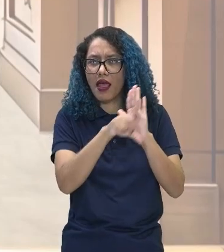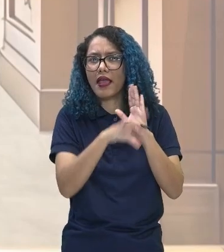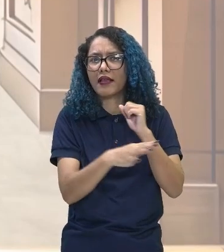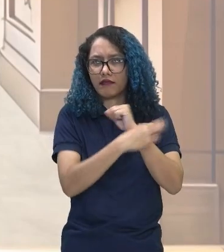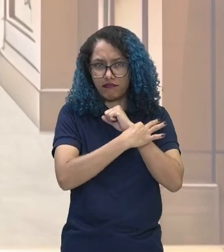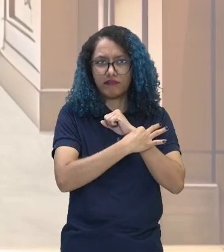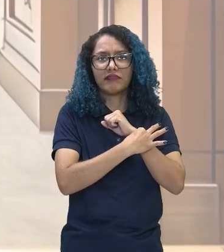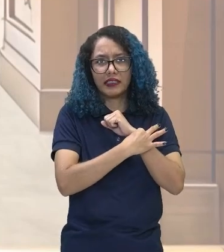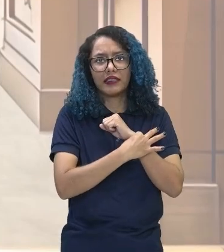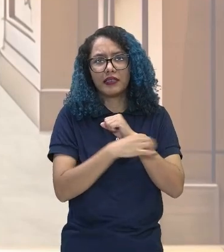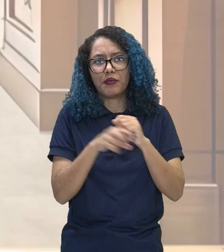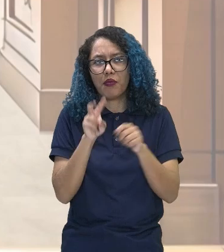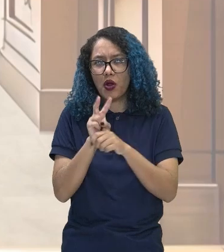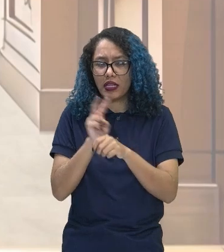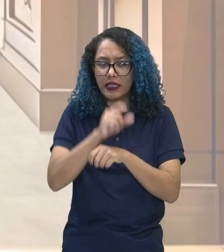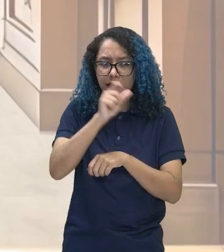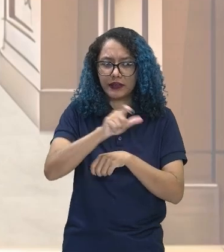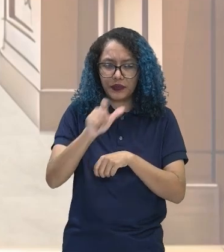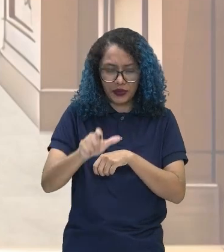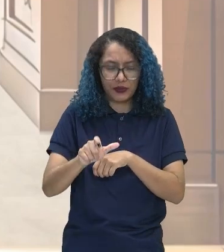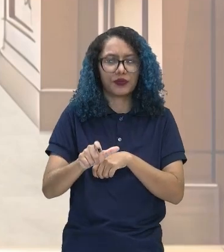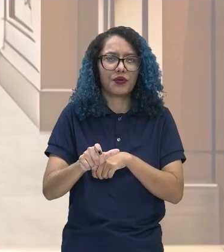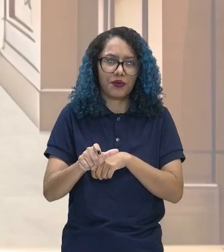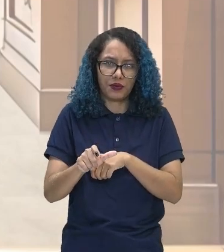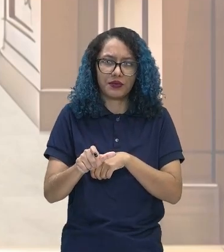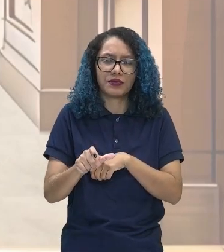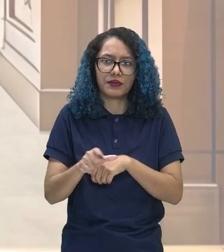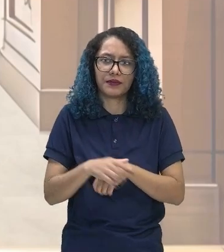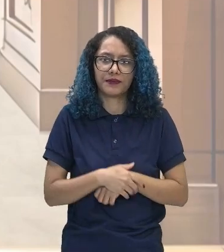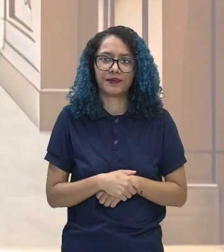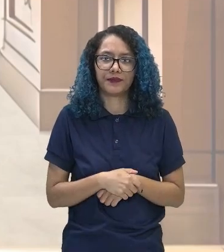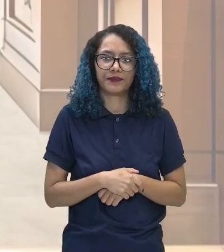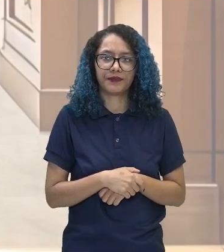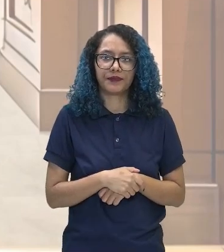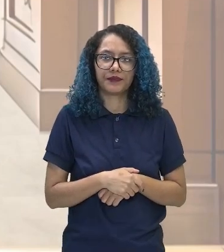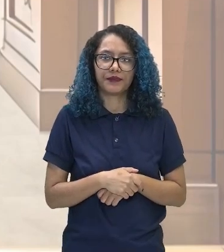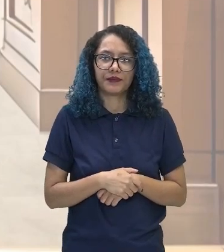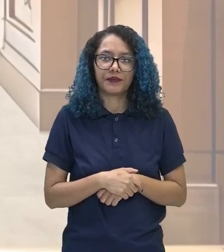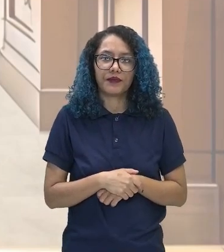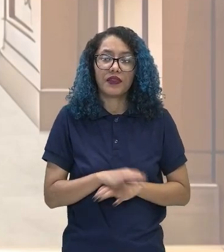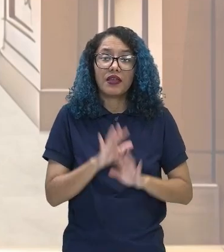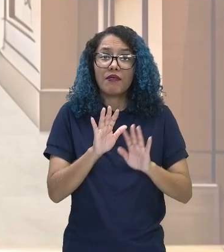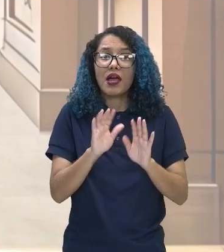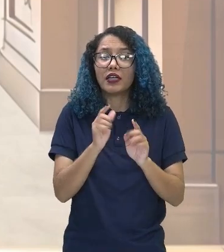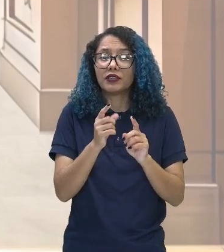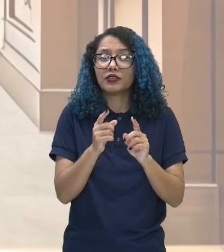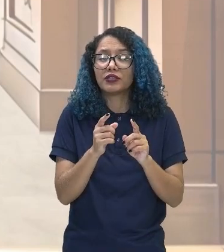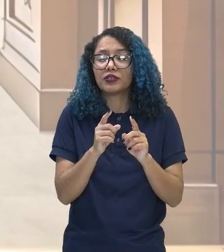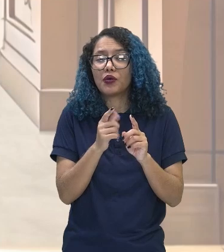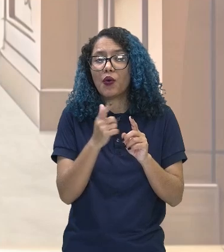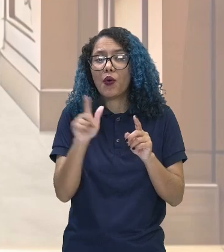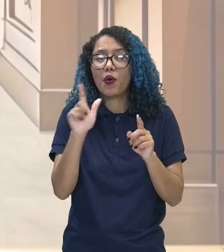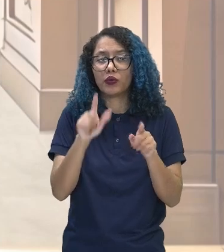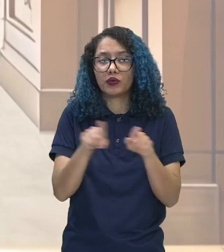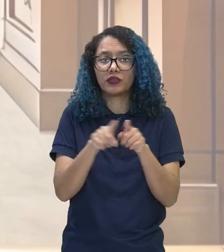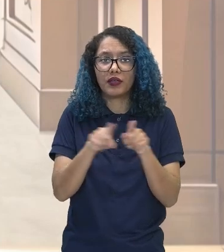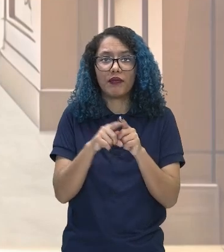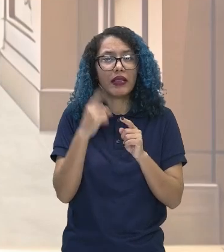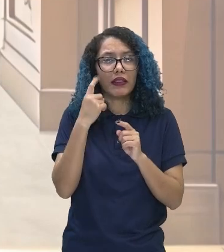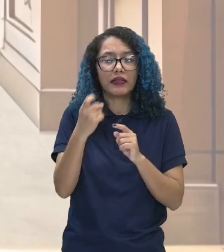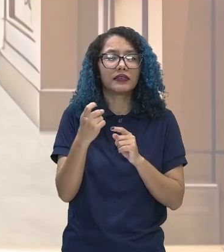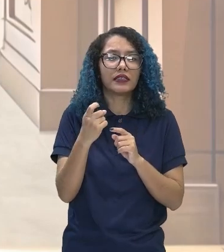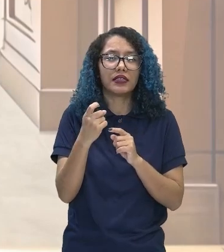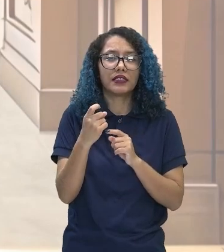trabalhador. Sim, protege, eu gostei, protege os trabalhadores. Mas tem outros nesse rol também que muito nos chama atenção. Alunos, olha só,